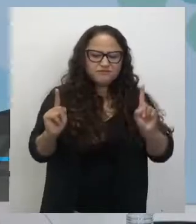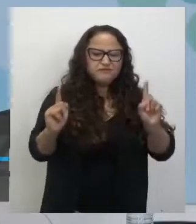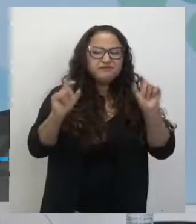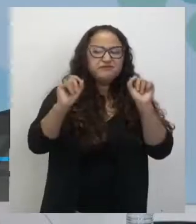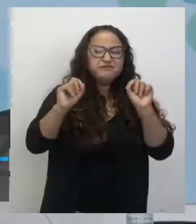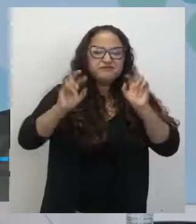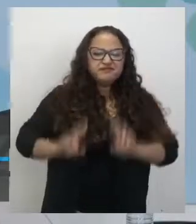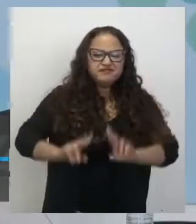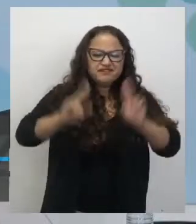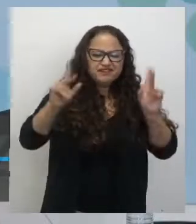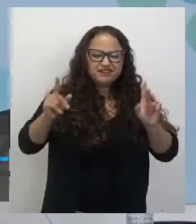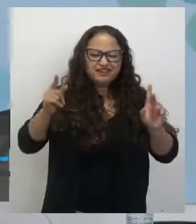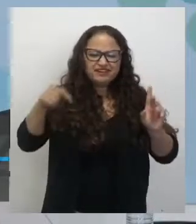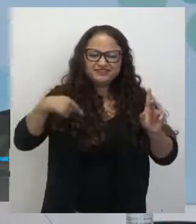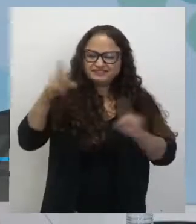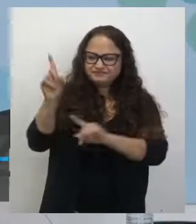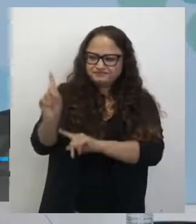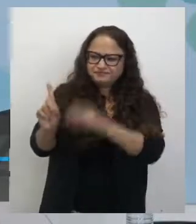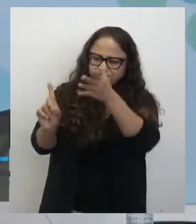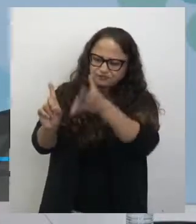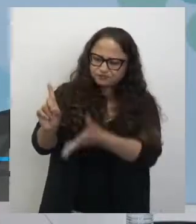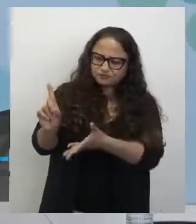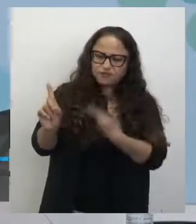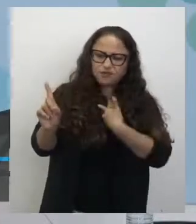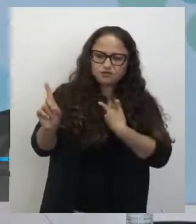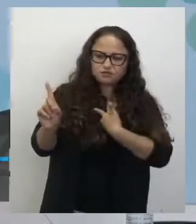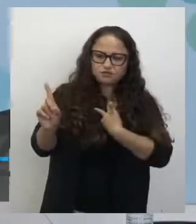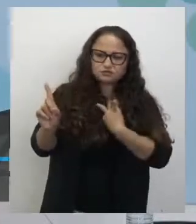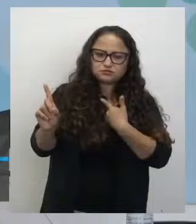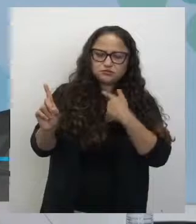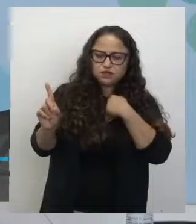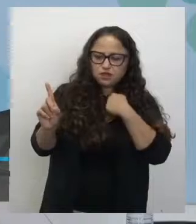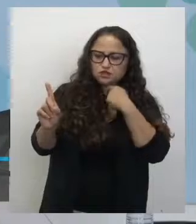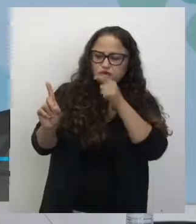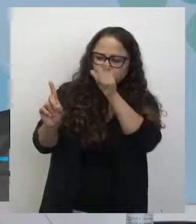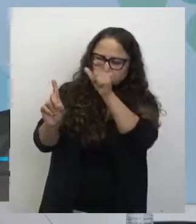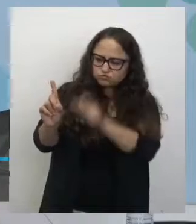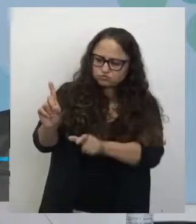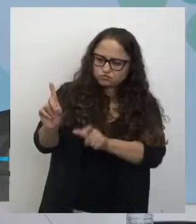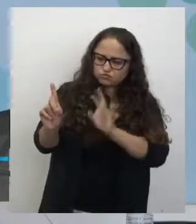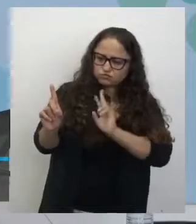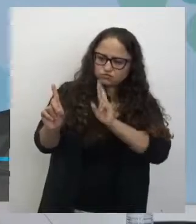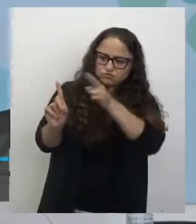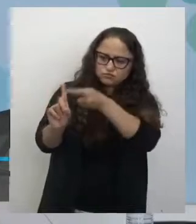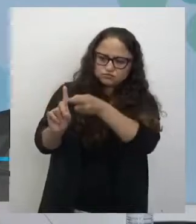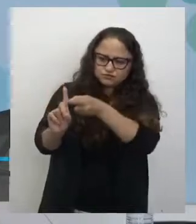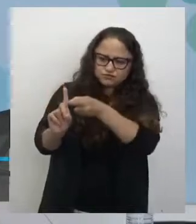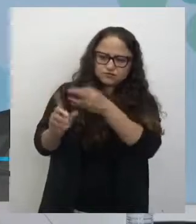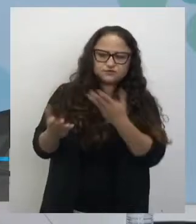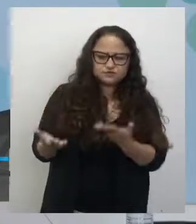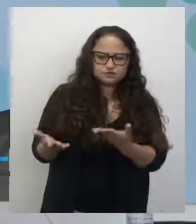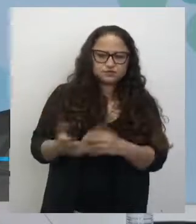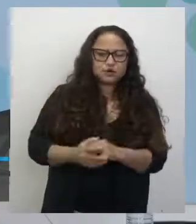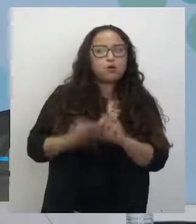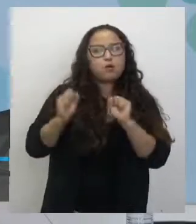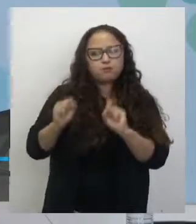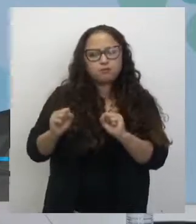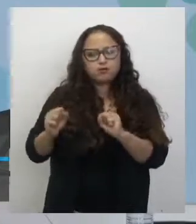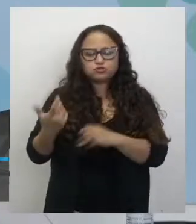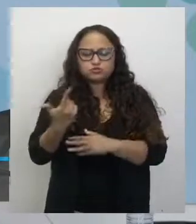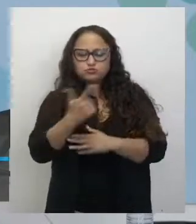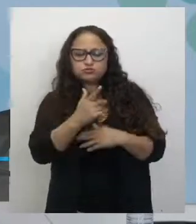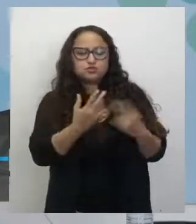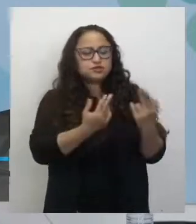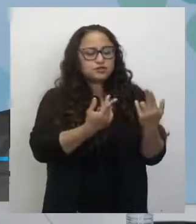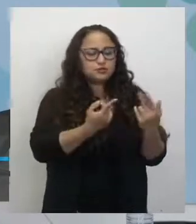diferente para mim, tendo o eu como referencial, com certeza pode não ser para outra